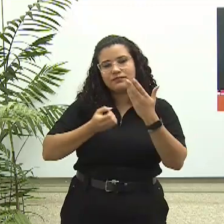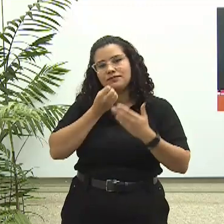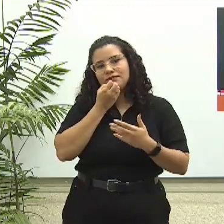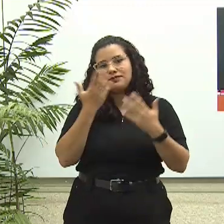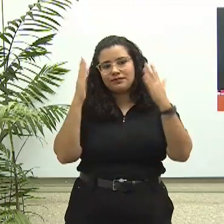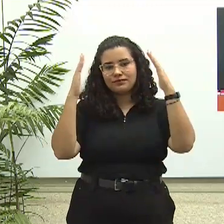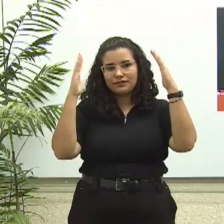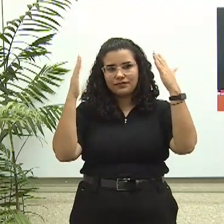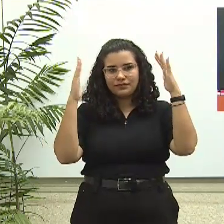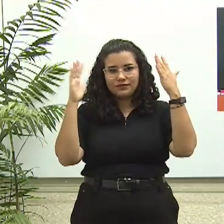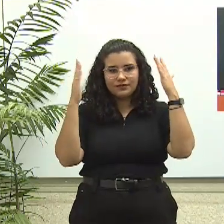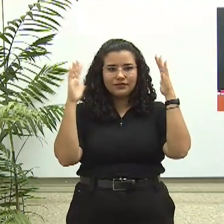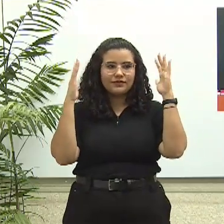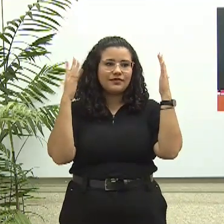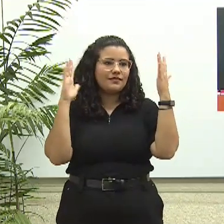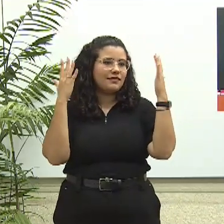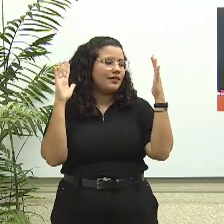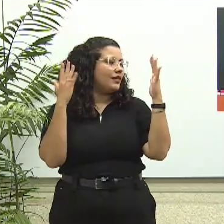ideia